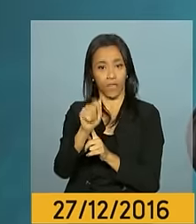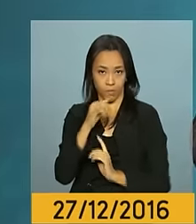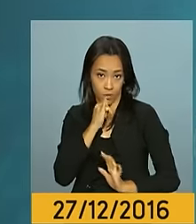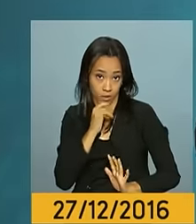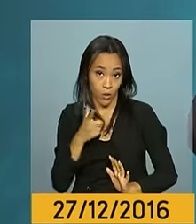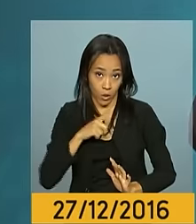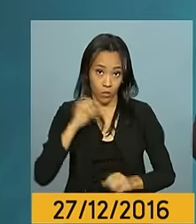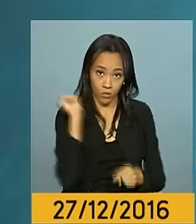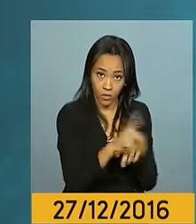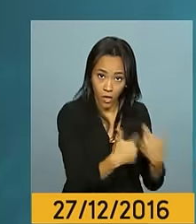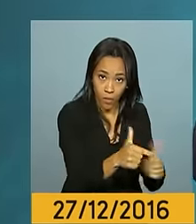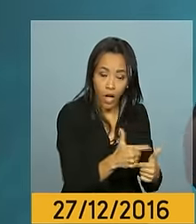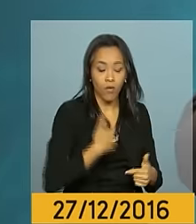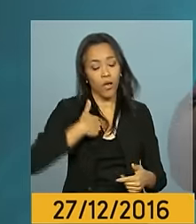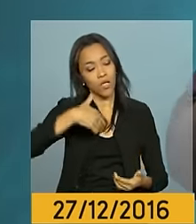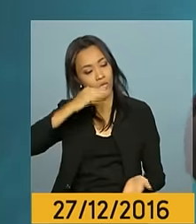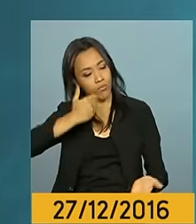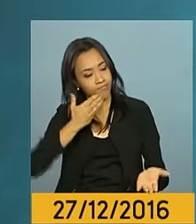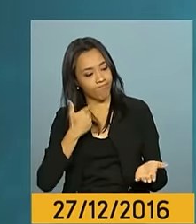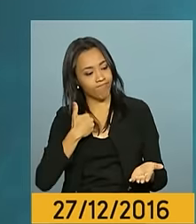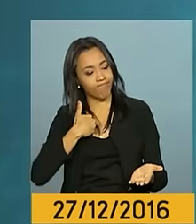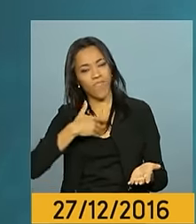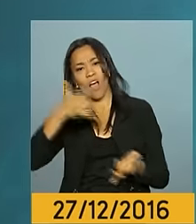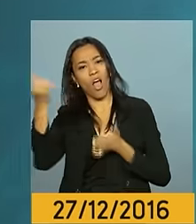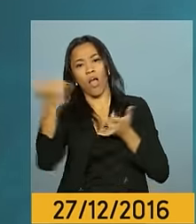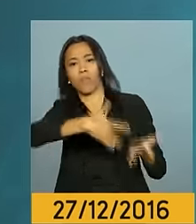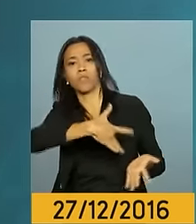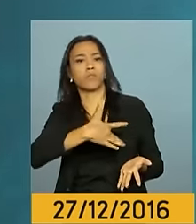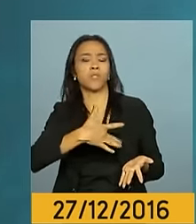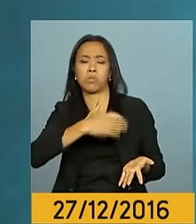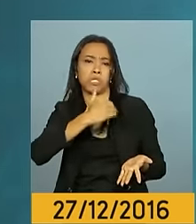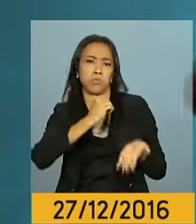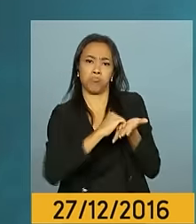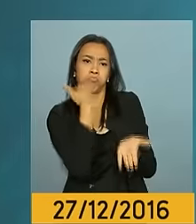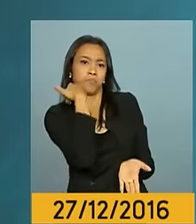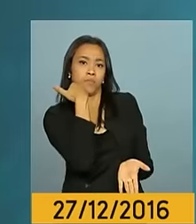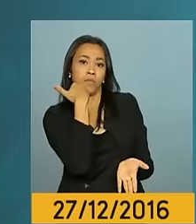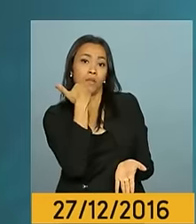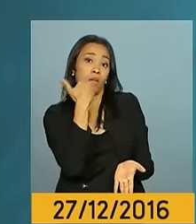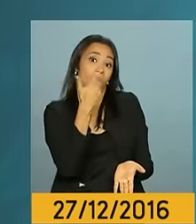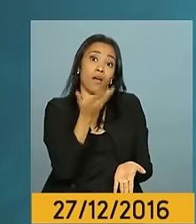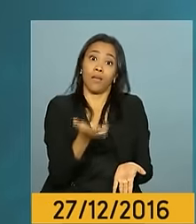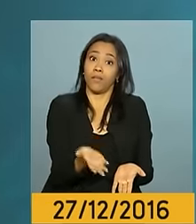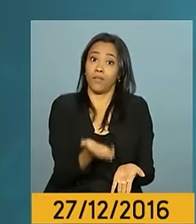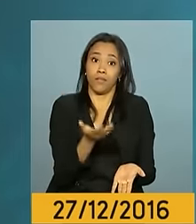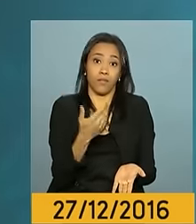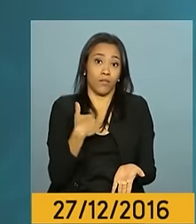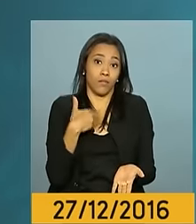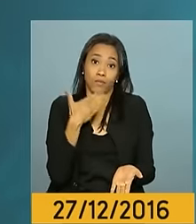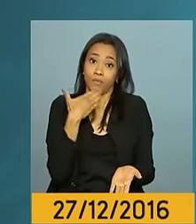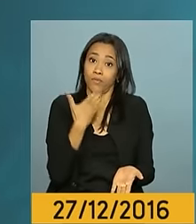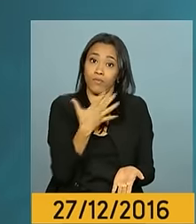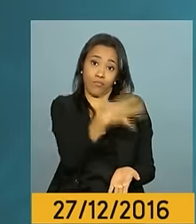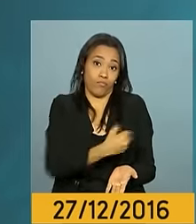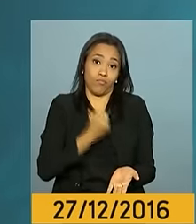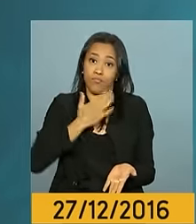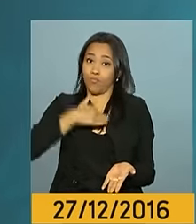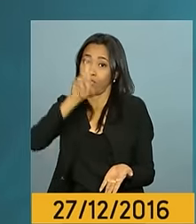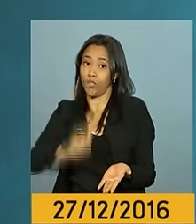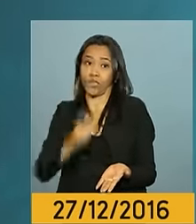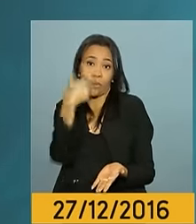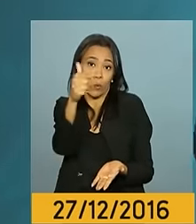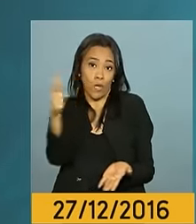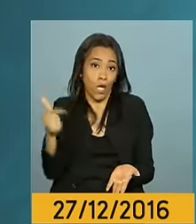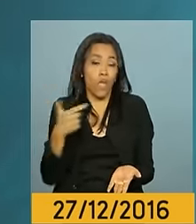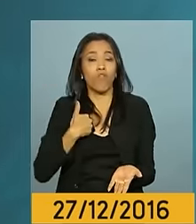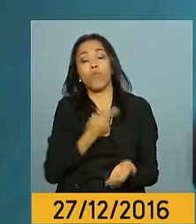emprego saio do emprego eh se eu me demitir eu não posso levantar aquela parte do Fundo de Garantia